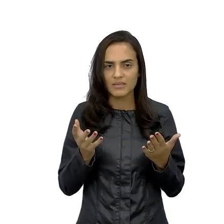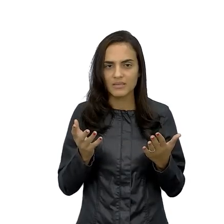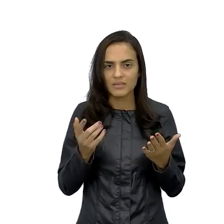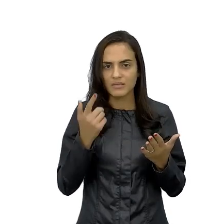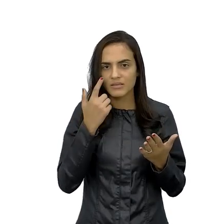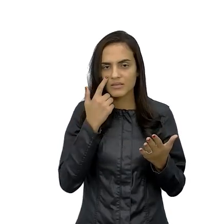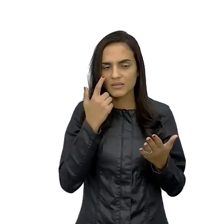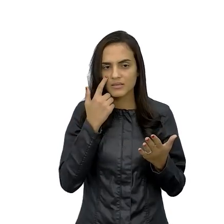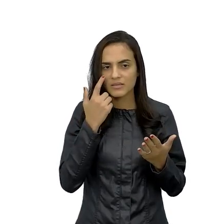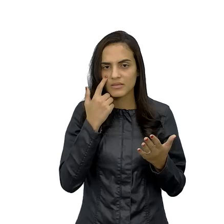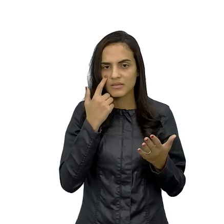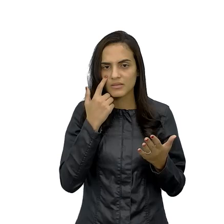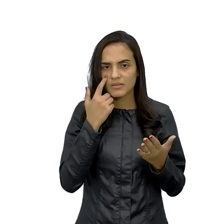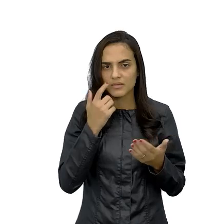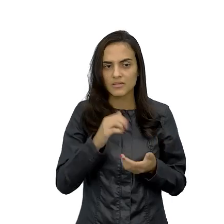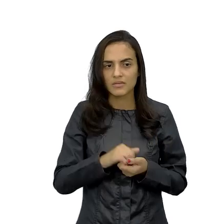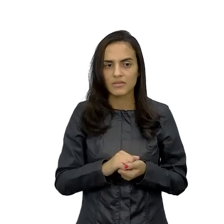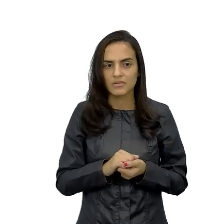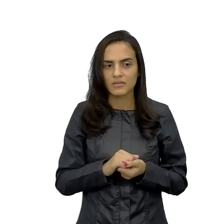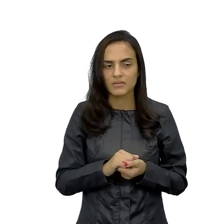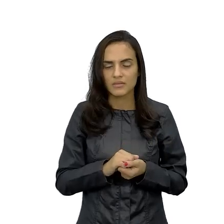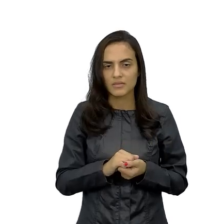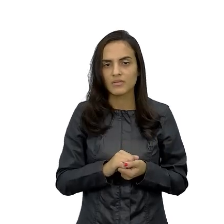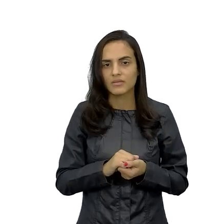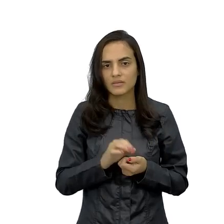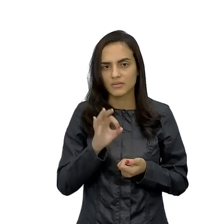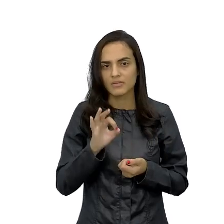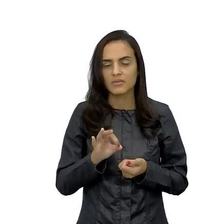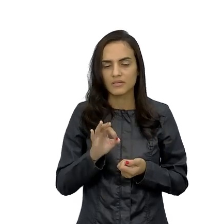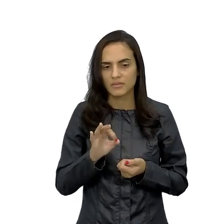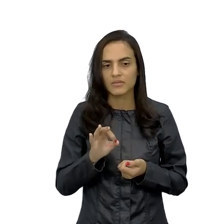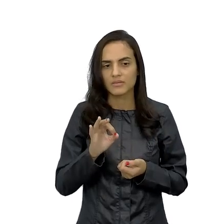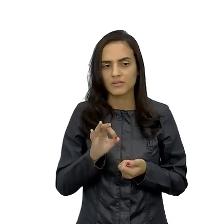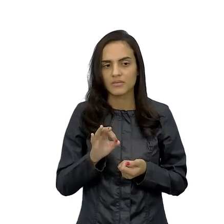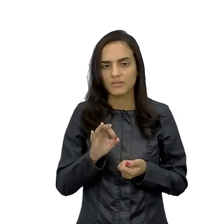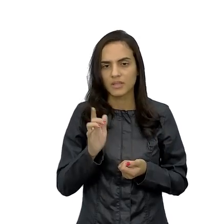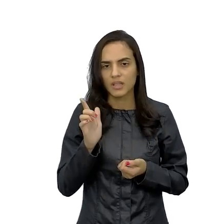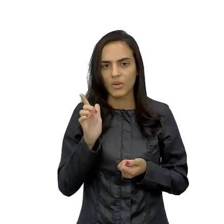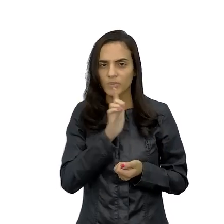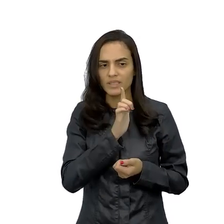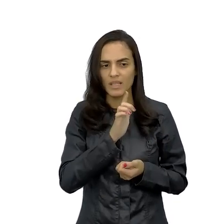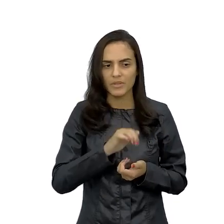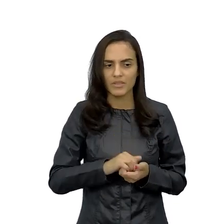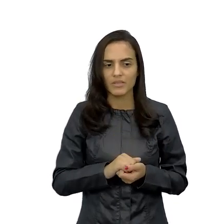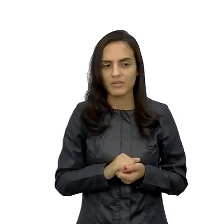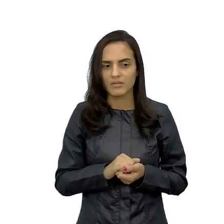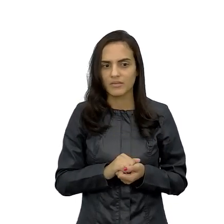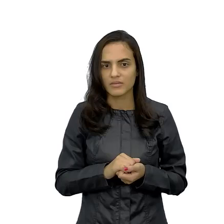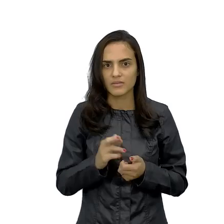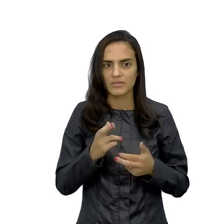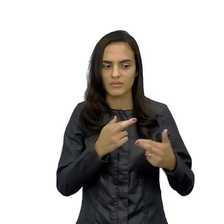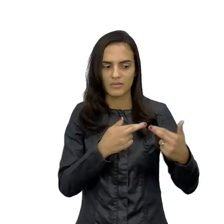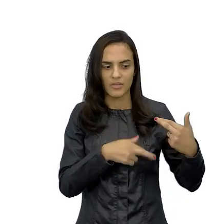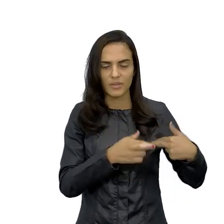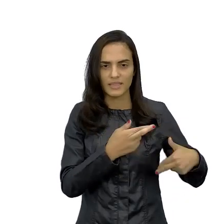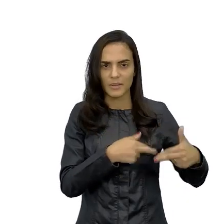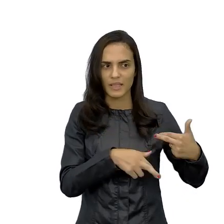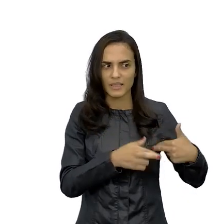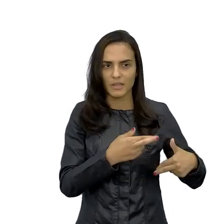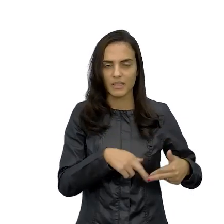a Suzete tão serenamente conduziu aí com vocês, em relação à língua